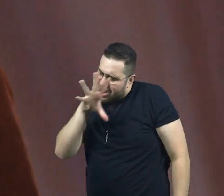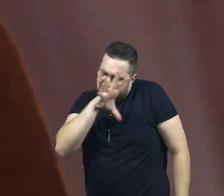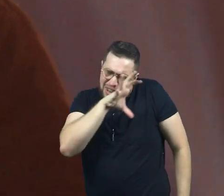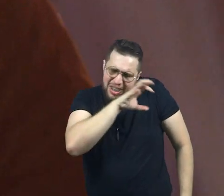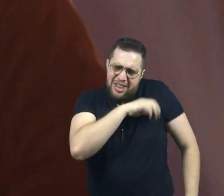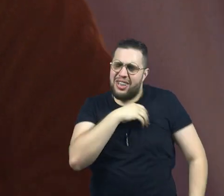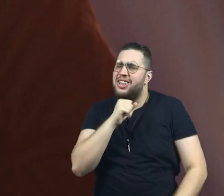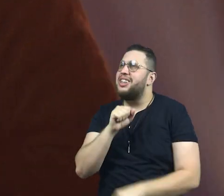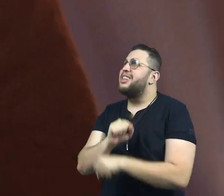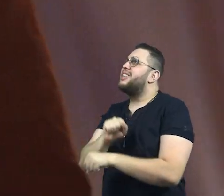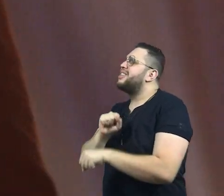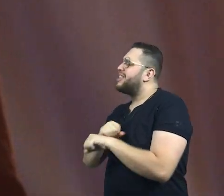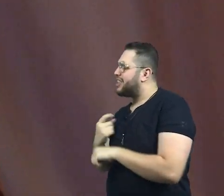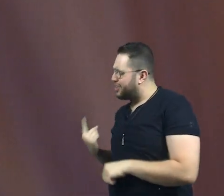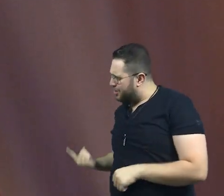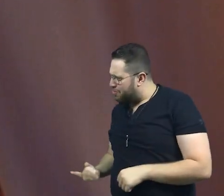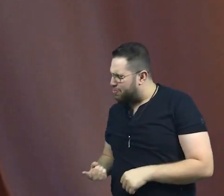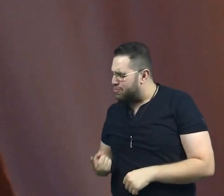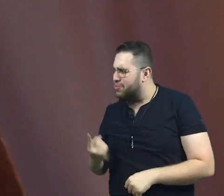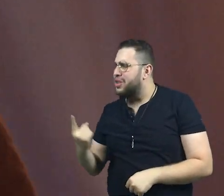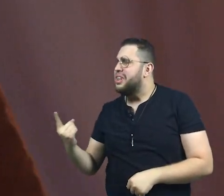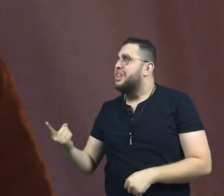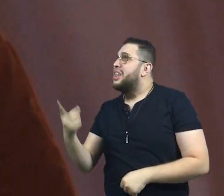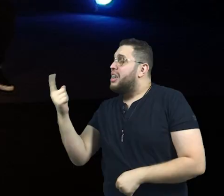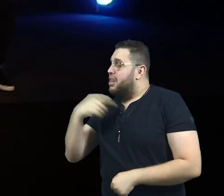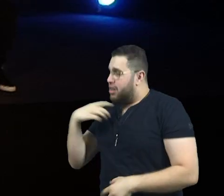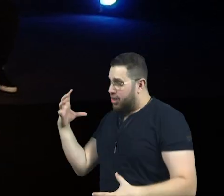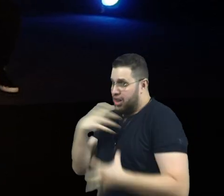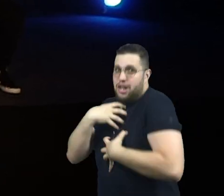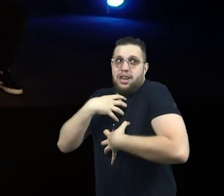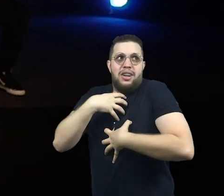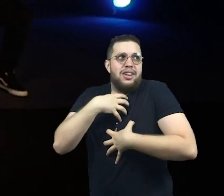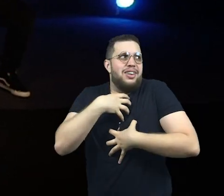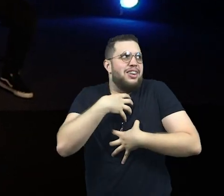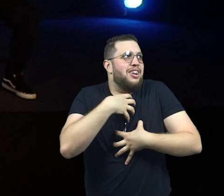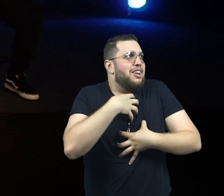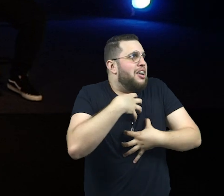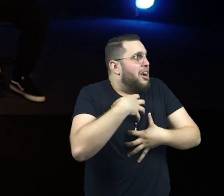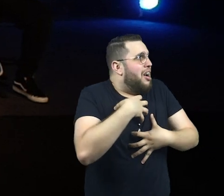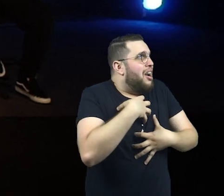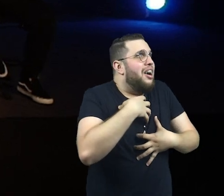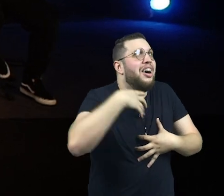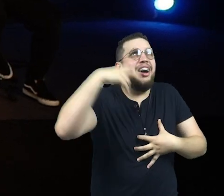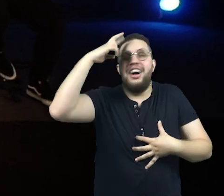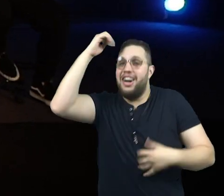palavras de amor e esperança sem fim. Ao